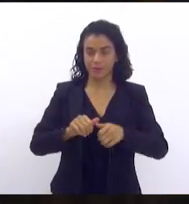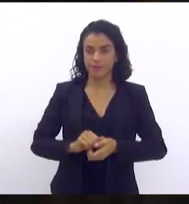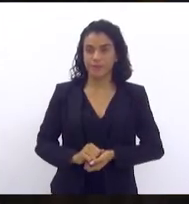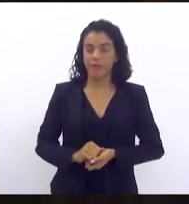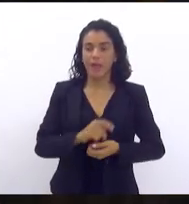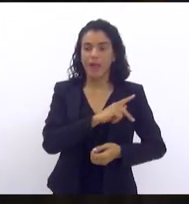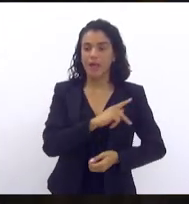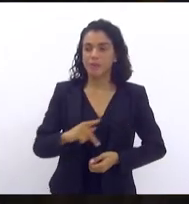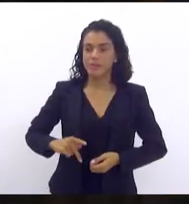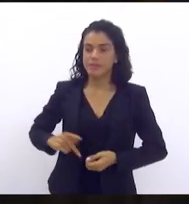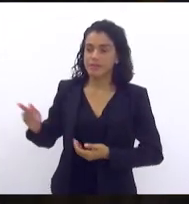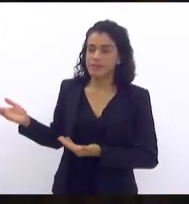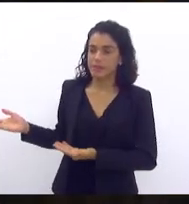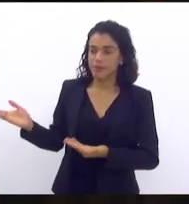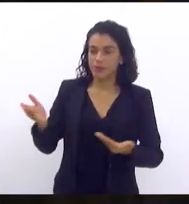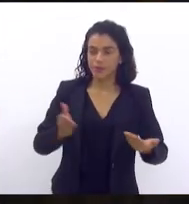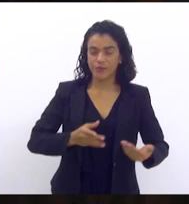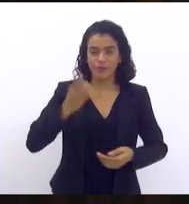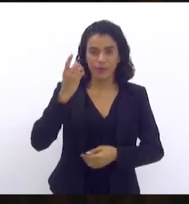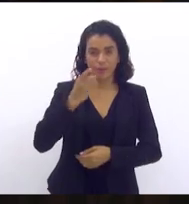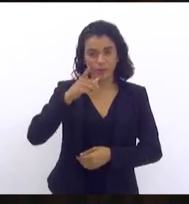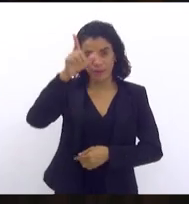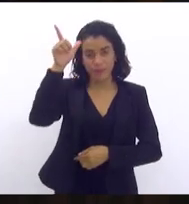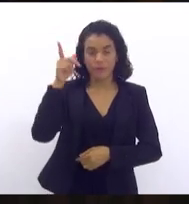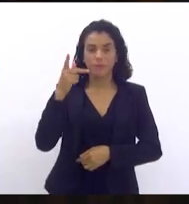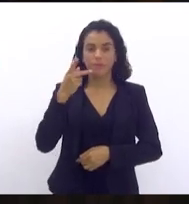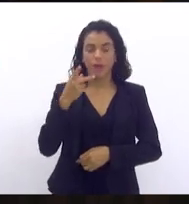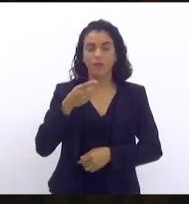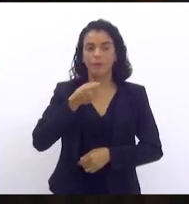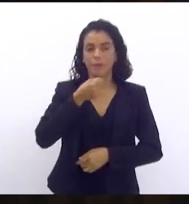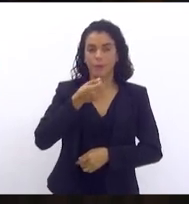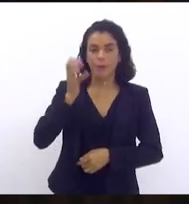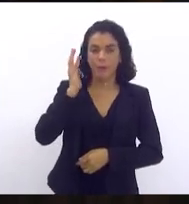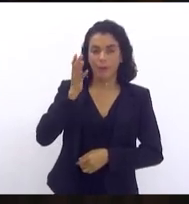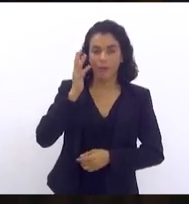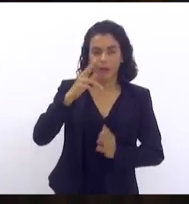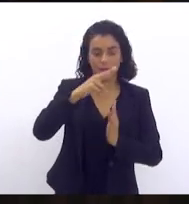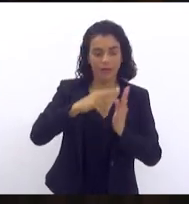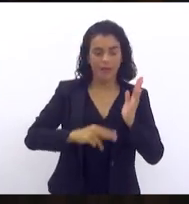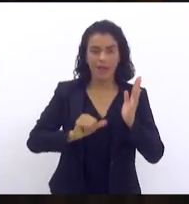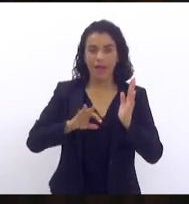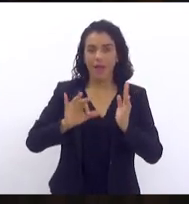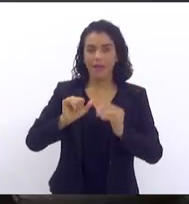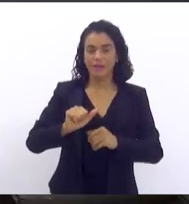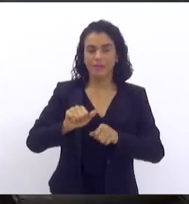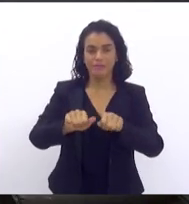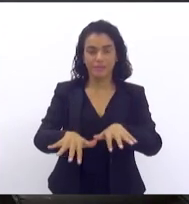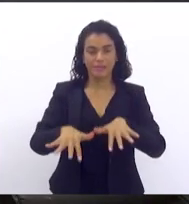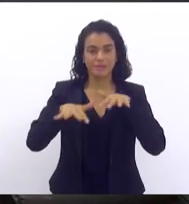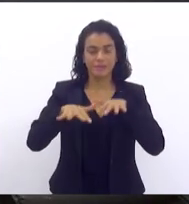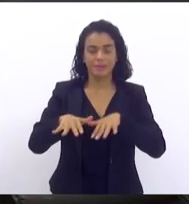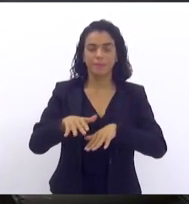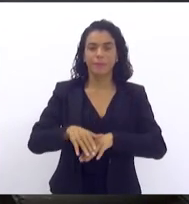A presidência convida o senhor deputado Luiz Paulo para fazer a leitura da ata da sessão anterior.